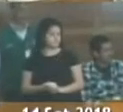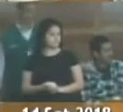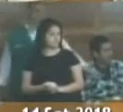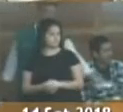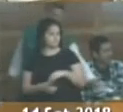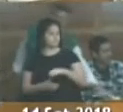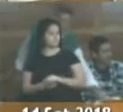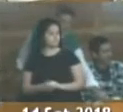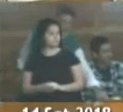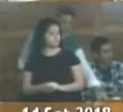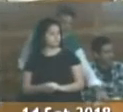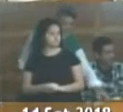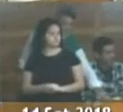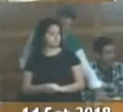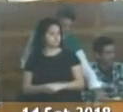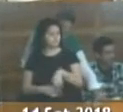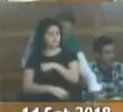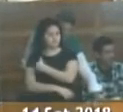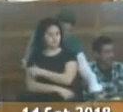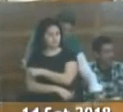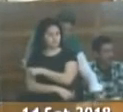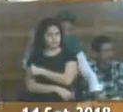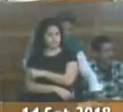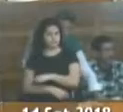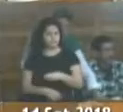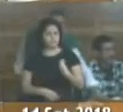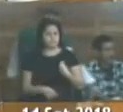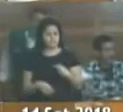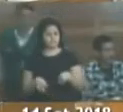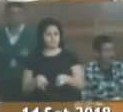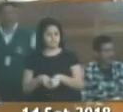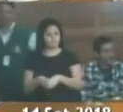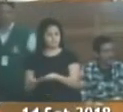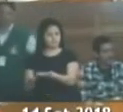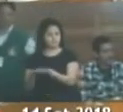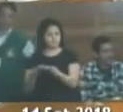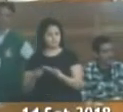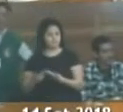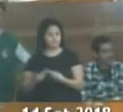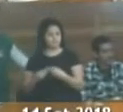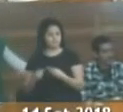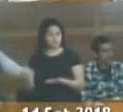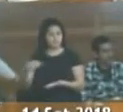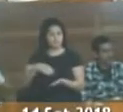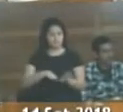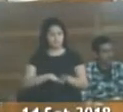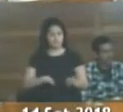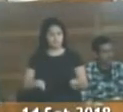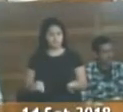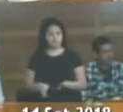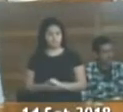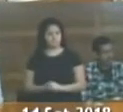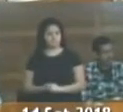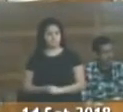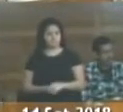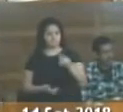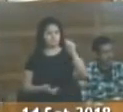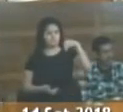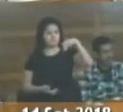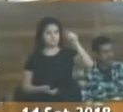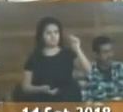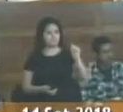União, do Rio de Janeiro, aqui presente também, convidando para fazer parte da mesa. A senhora Ana